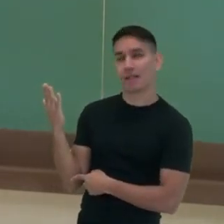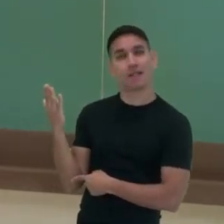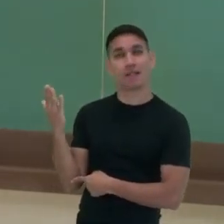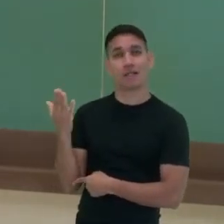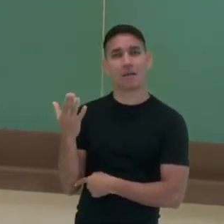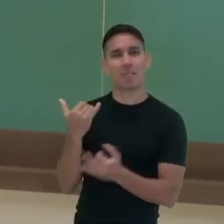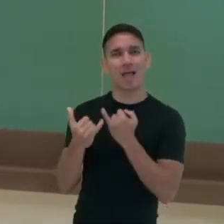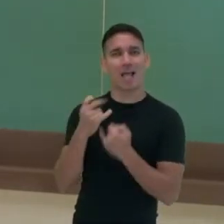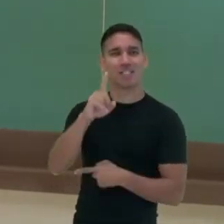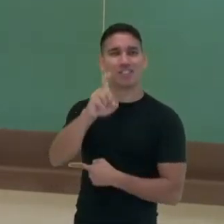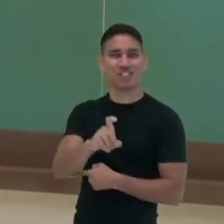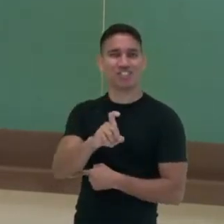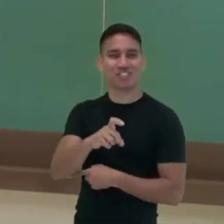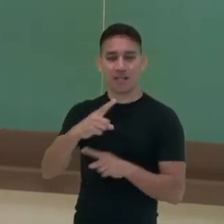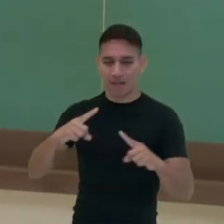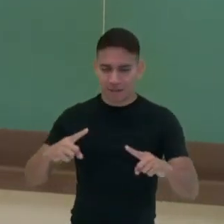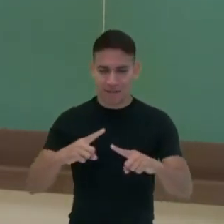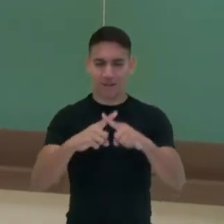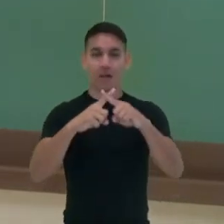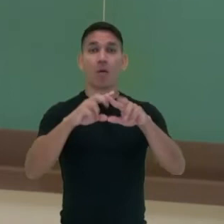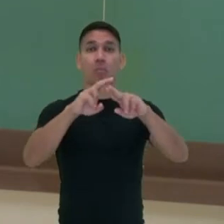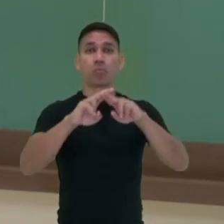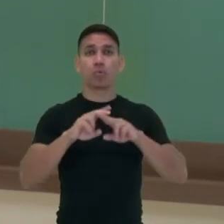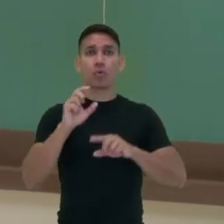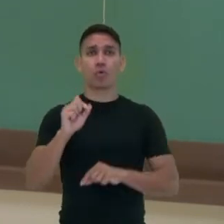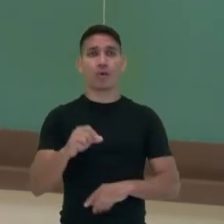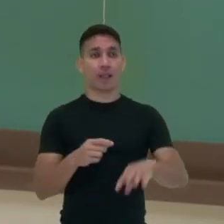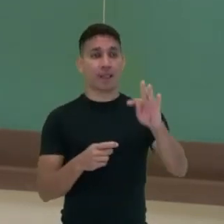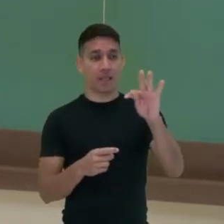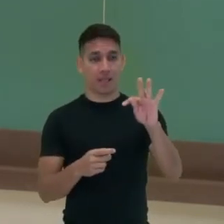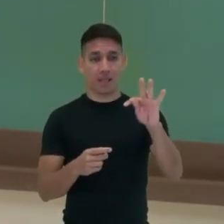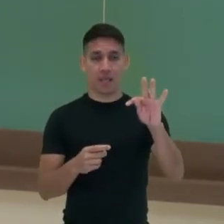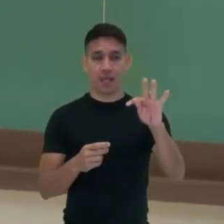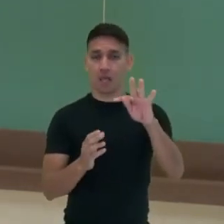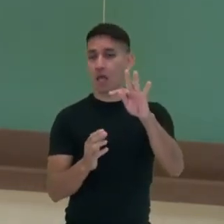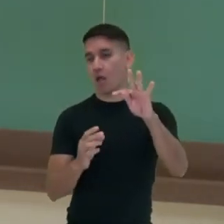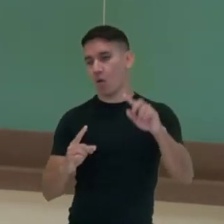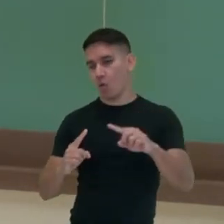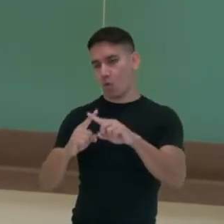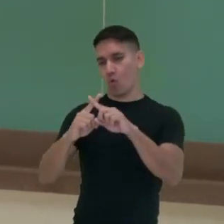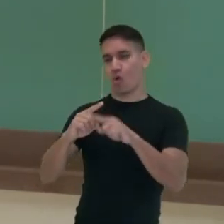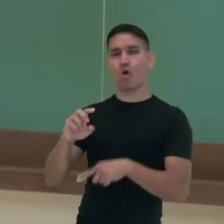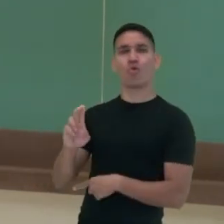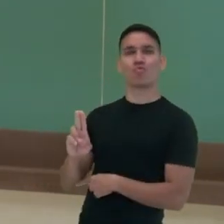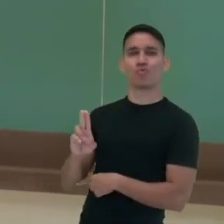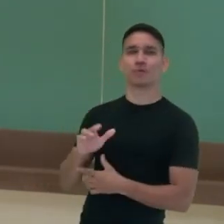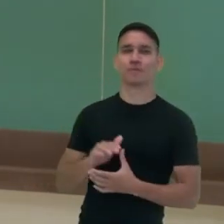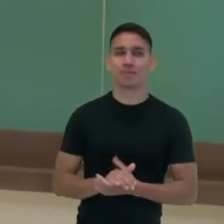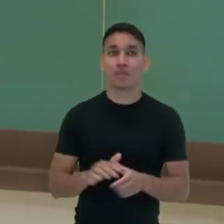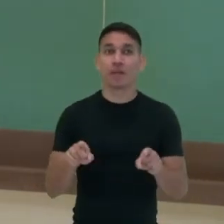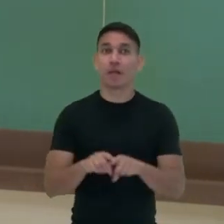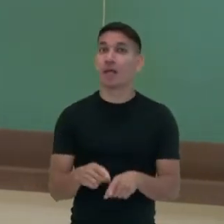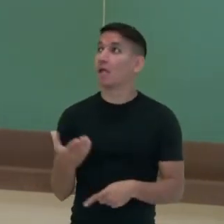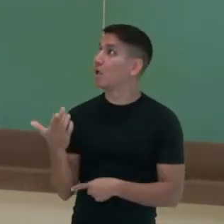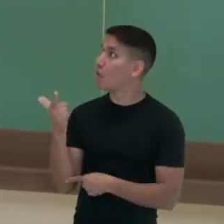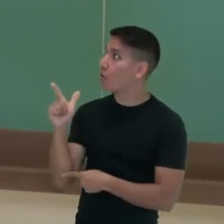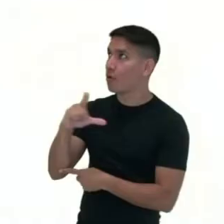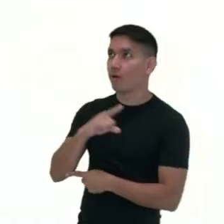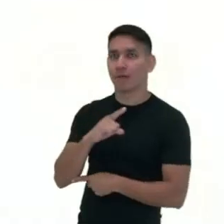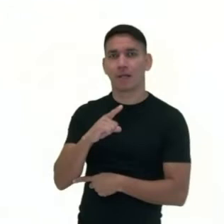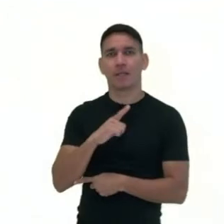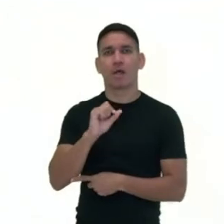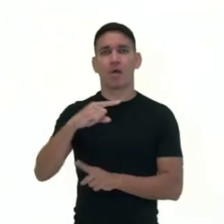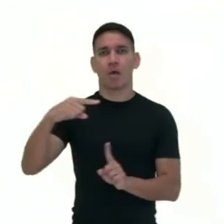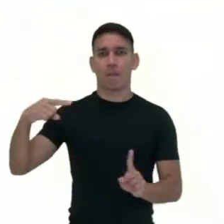ali um xizinho, né? Então, T é concorrente a U, nesse caso aqui, tá? E, além disso, nós temos as retas perpendiculares, que